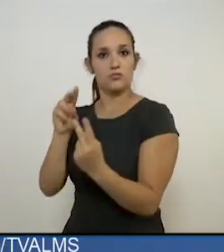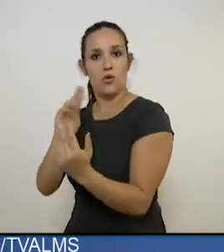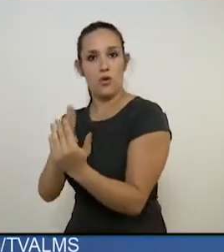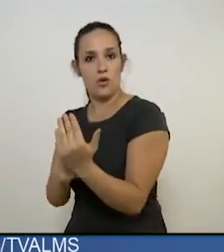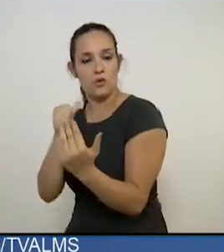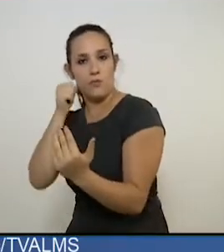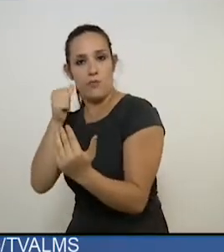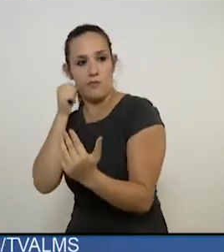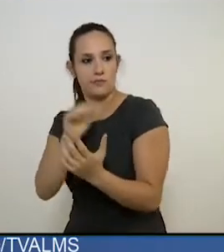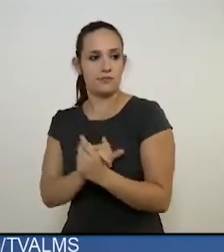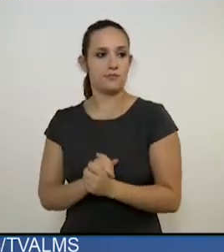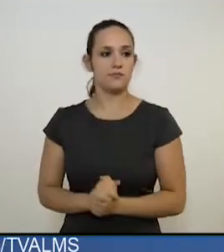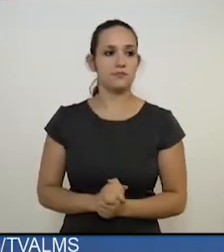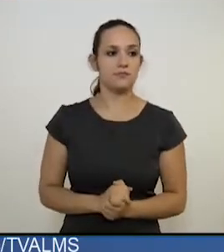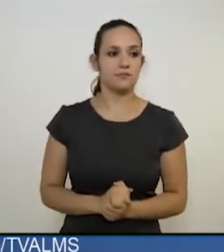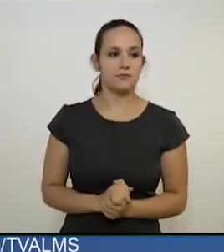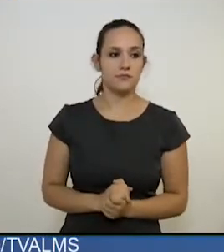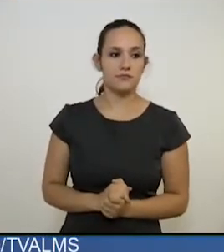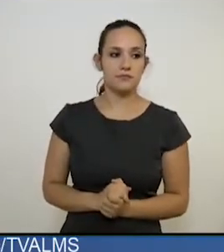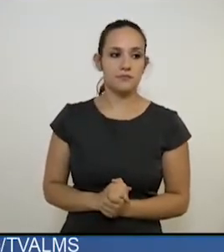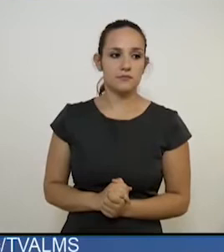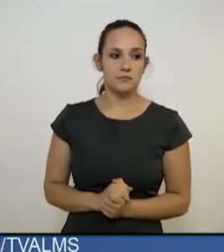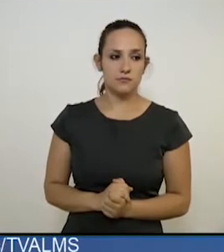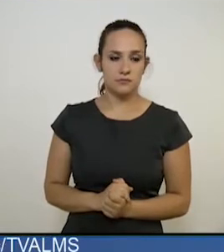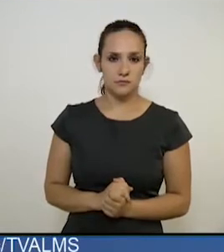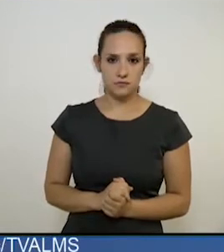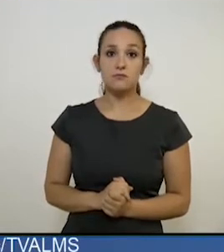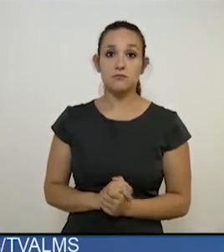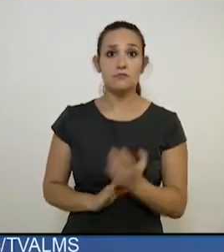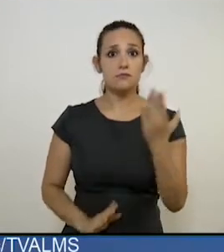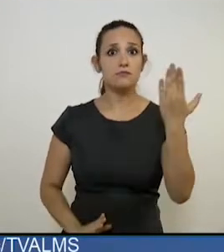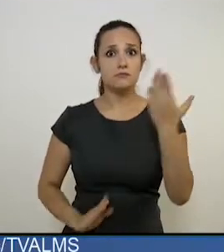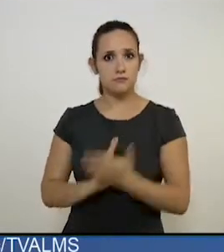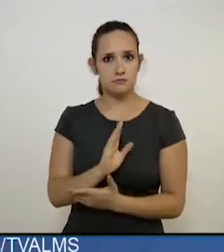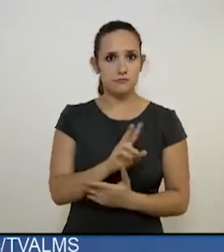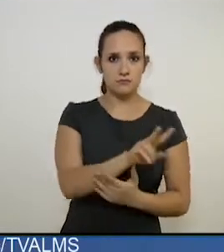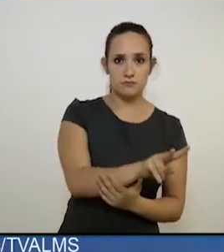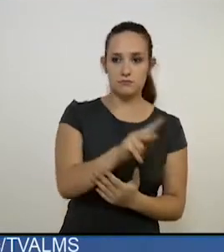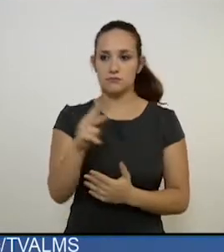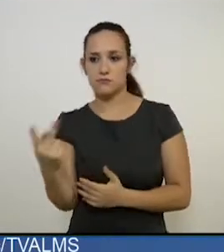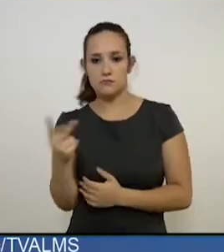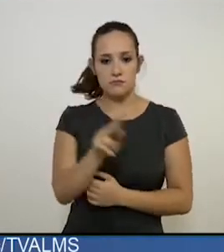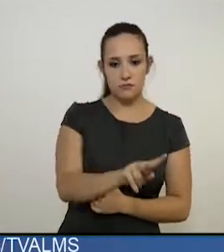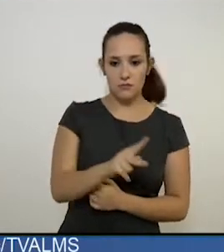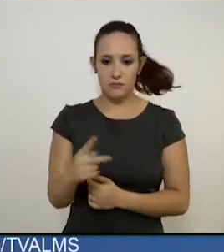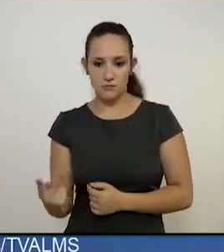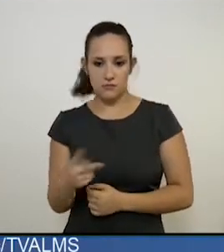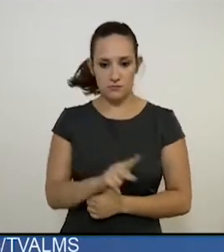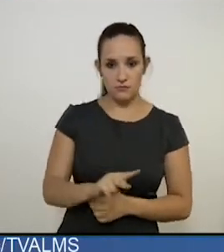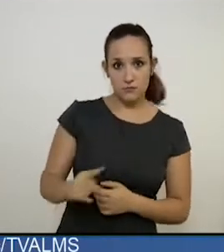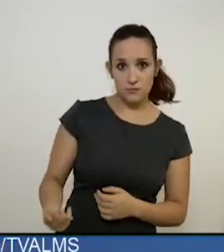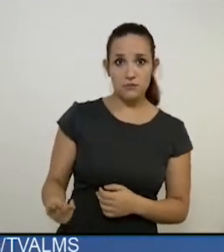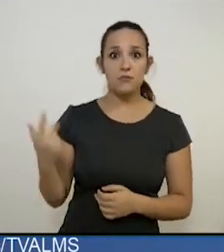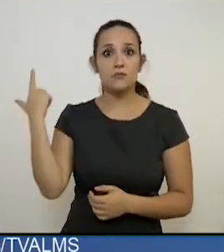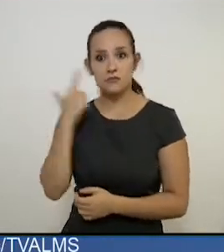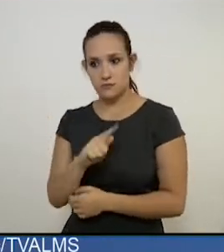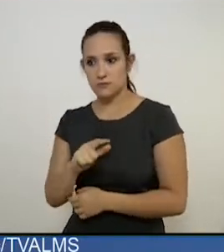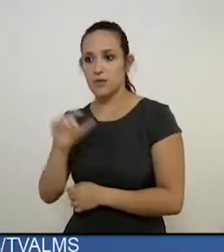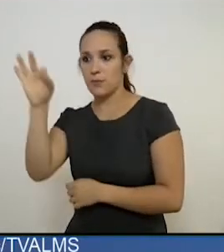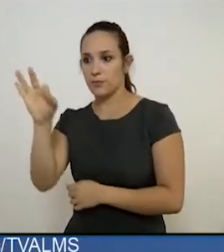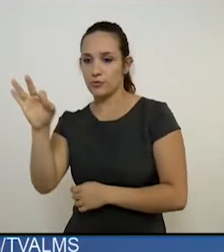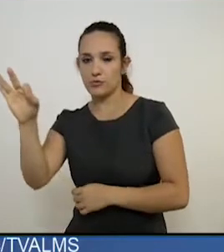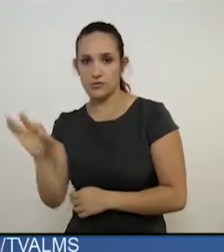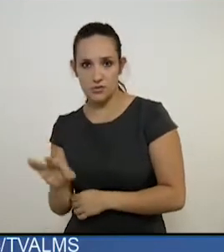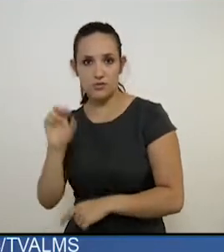mulheres, sendo eleitos alternadamente até completar o percentual mínimo de preenchimento